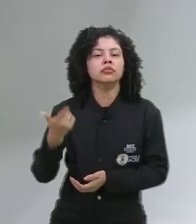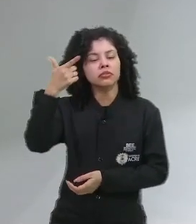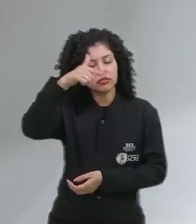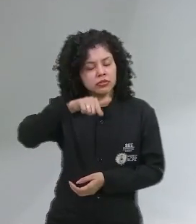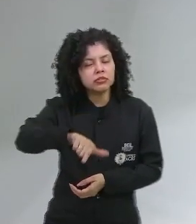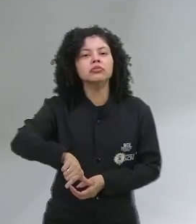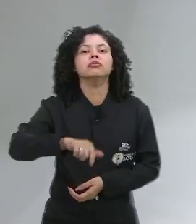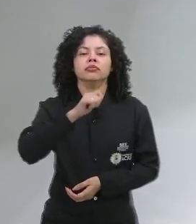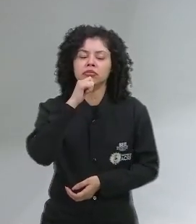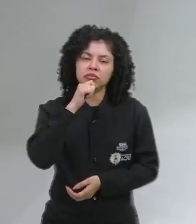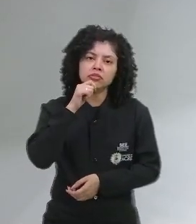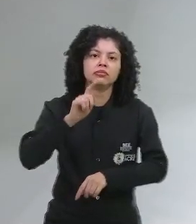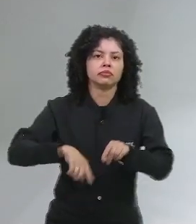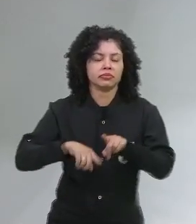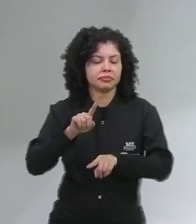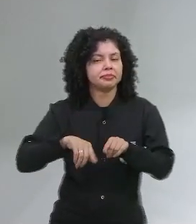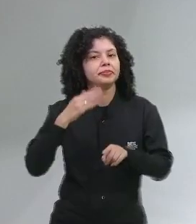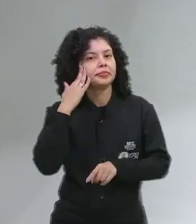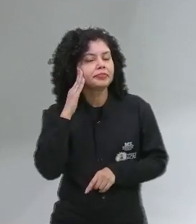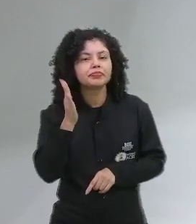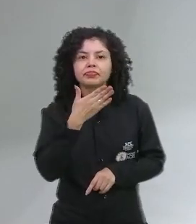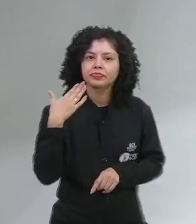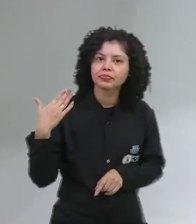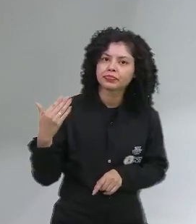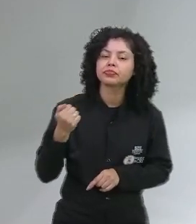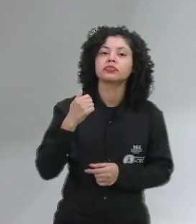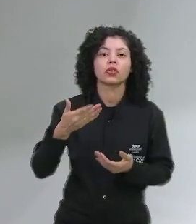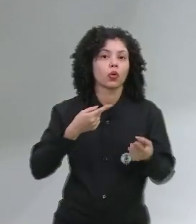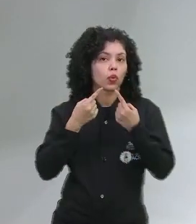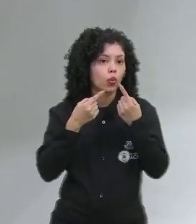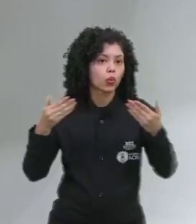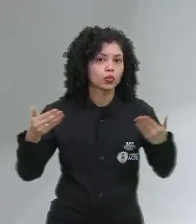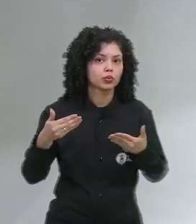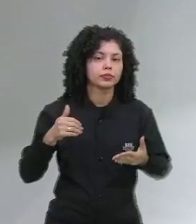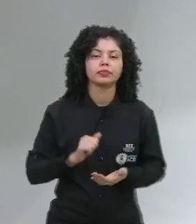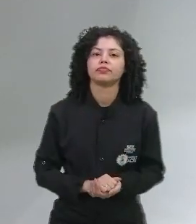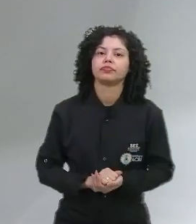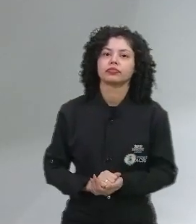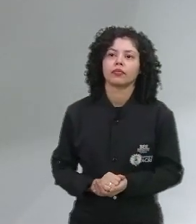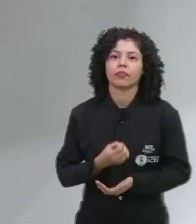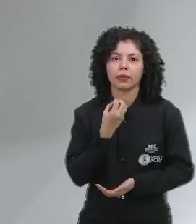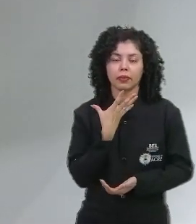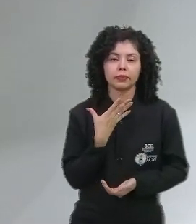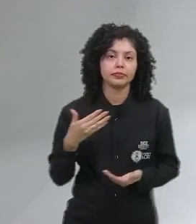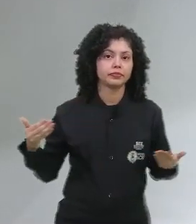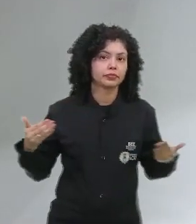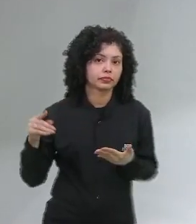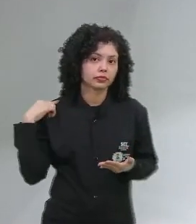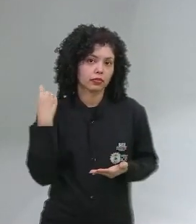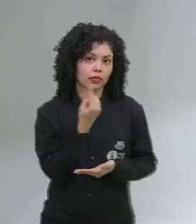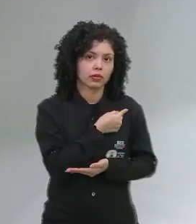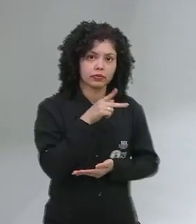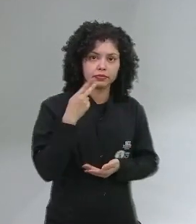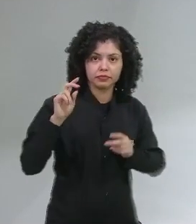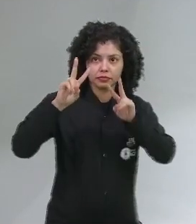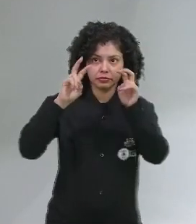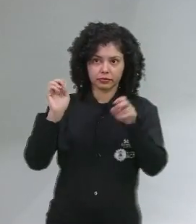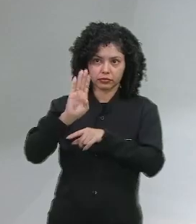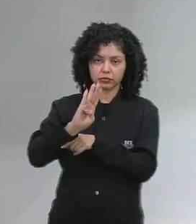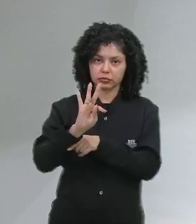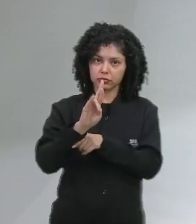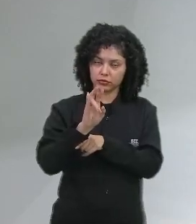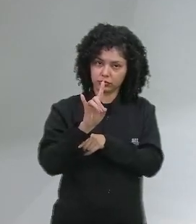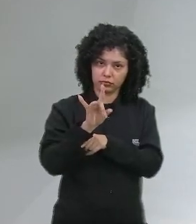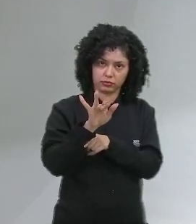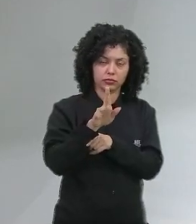esses materiais, para entender um pouquinho melhor o que nós vamos discutir hoje. Bom, nós tratamos um pouquinho sobre o biodiesel, que é um biocombustível